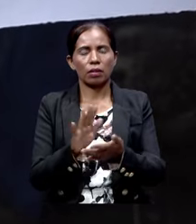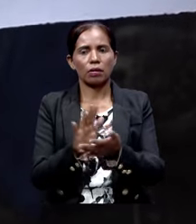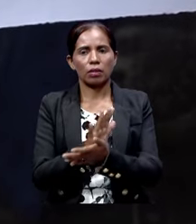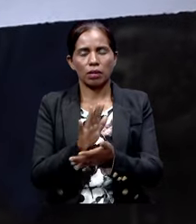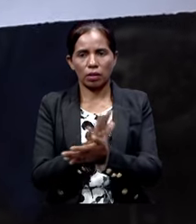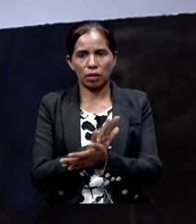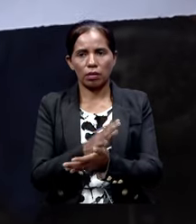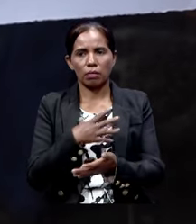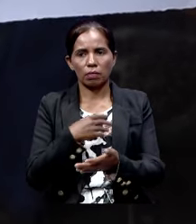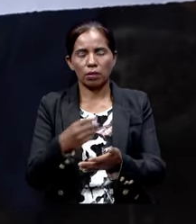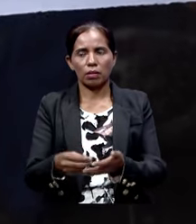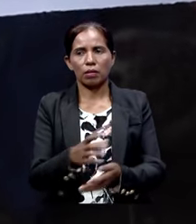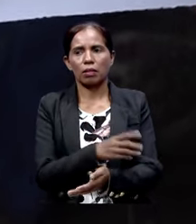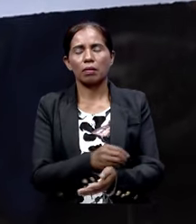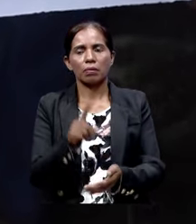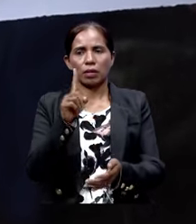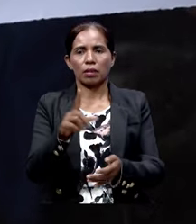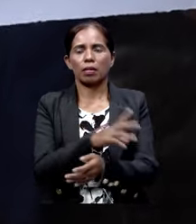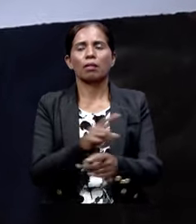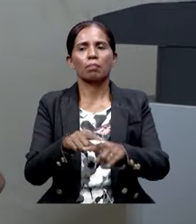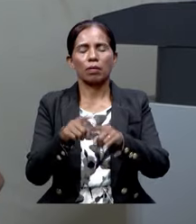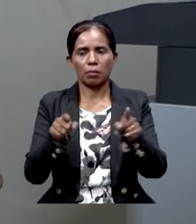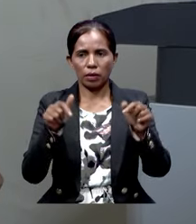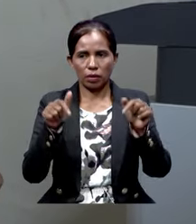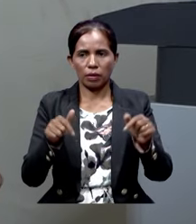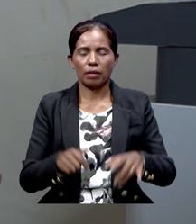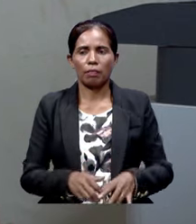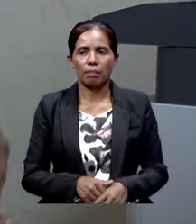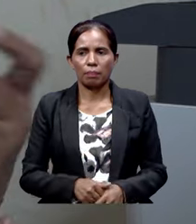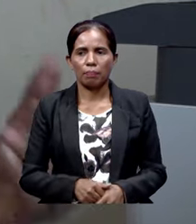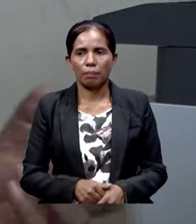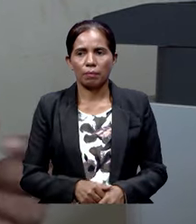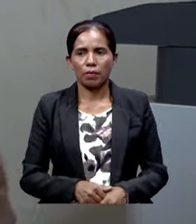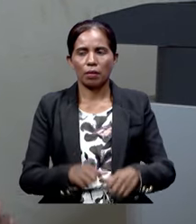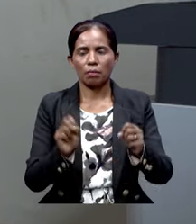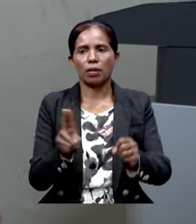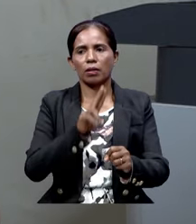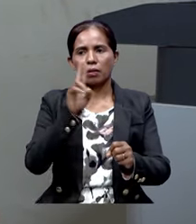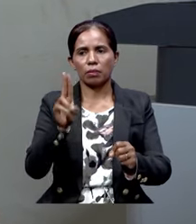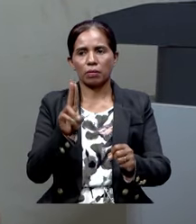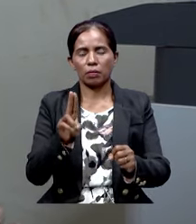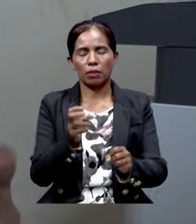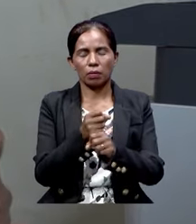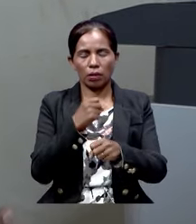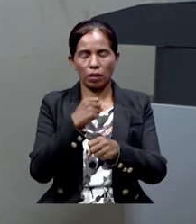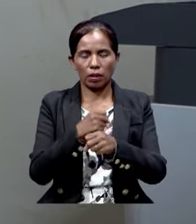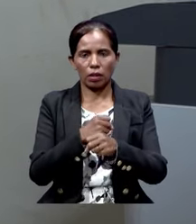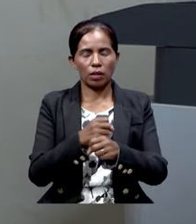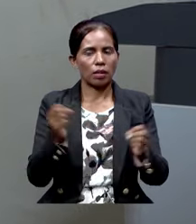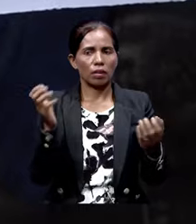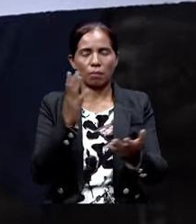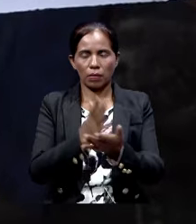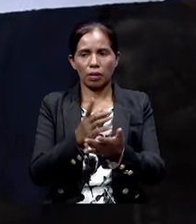sementara, blanco provisori ida, mai be ida nemos bele usa hodi trata saida dete, la ihe limitação